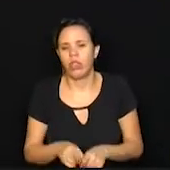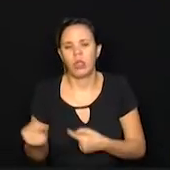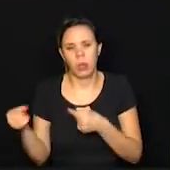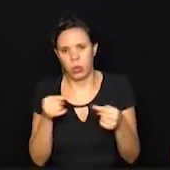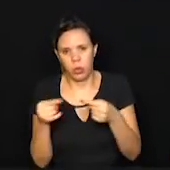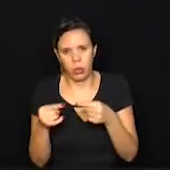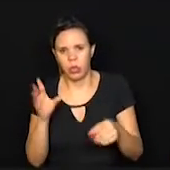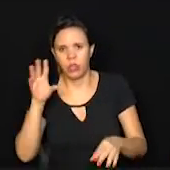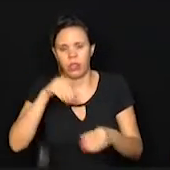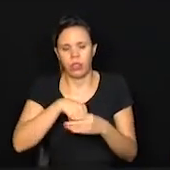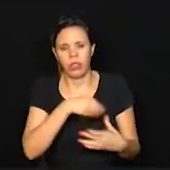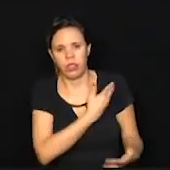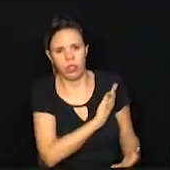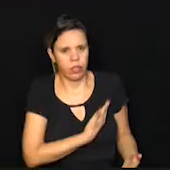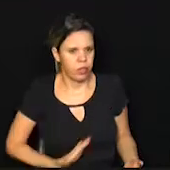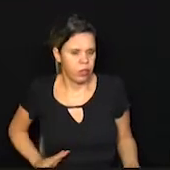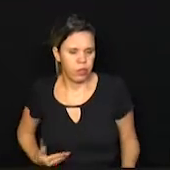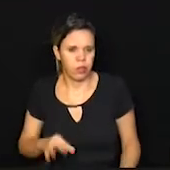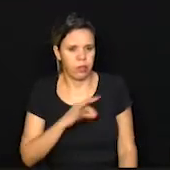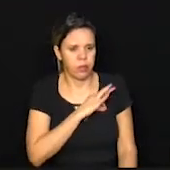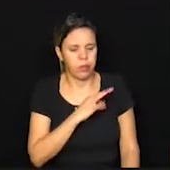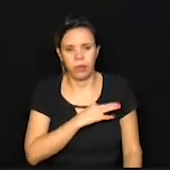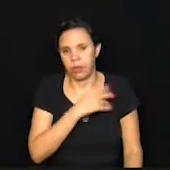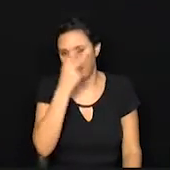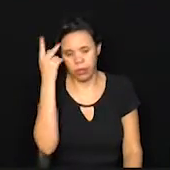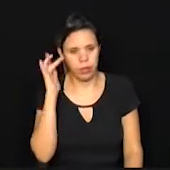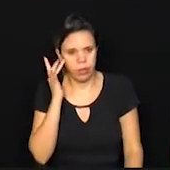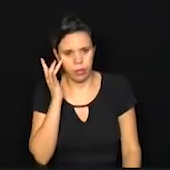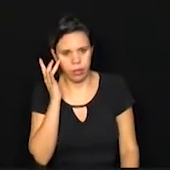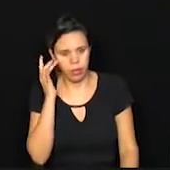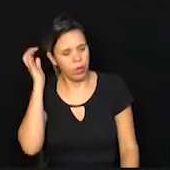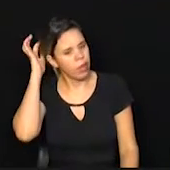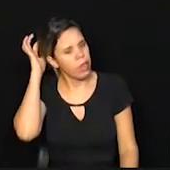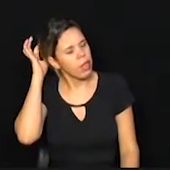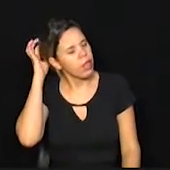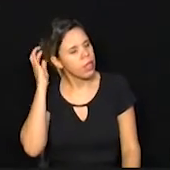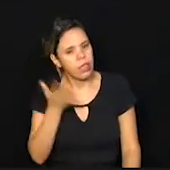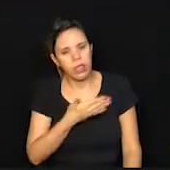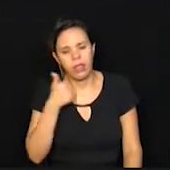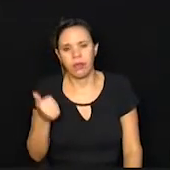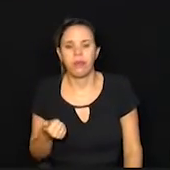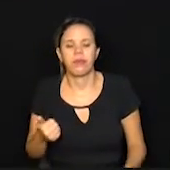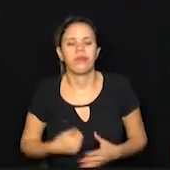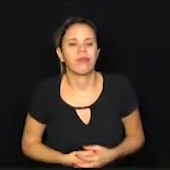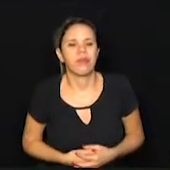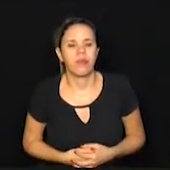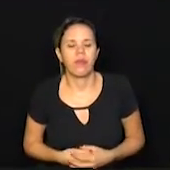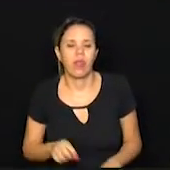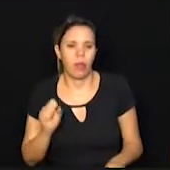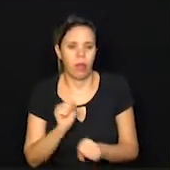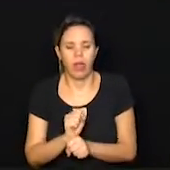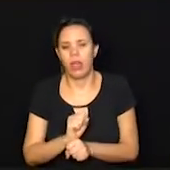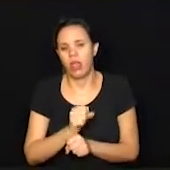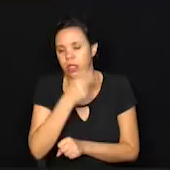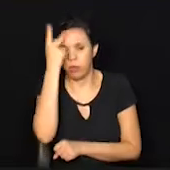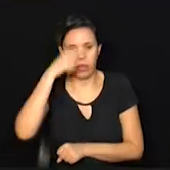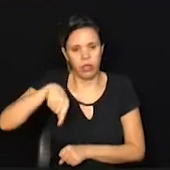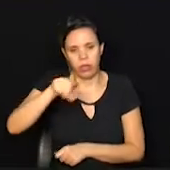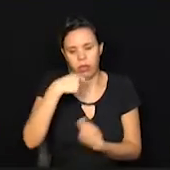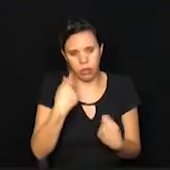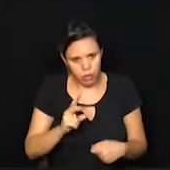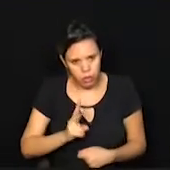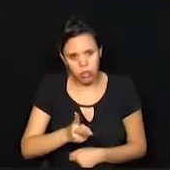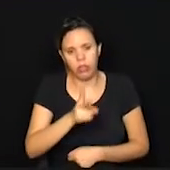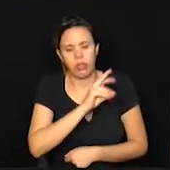disputa dentro do governo militar entre os que achavam que era melhor recuar e os que achavam que tinha que